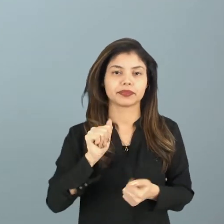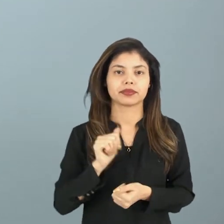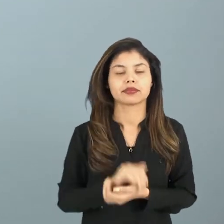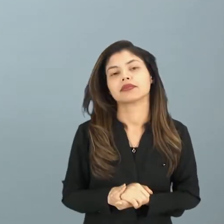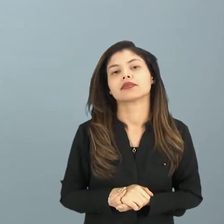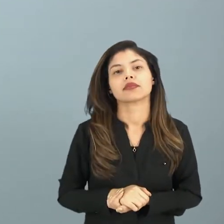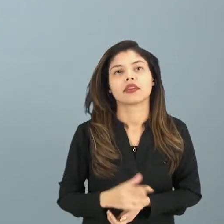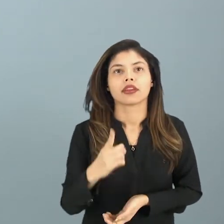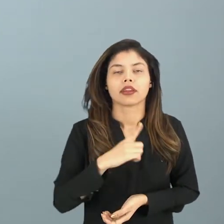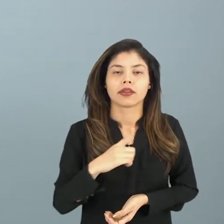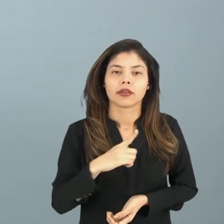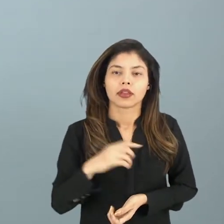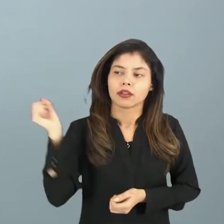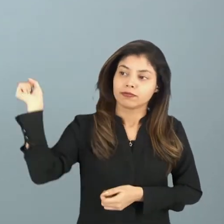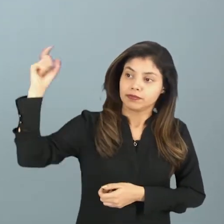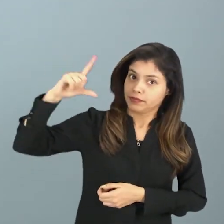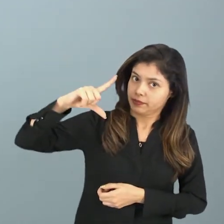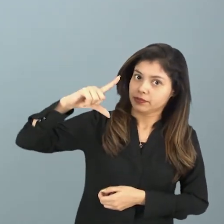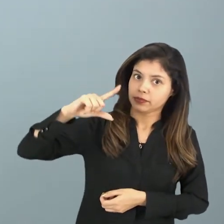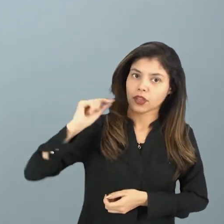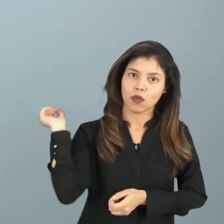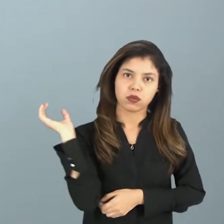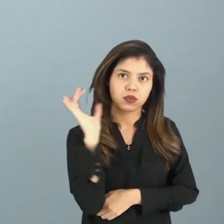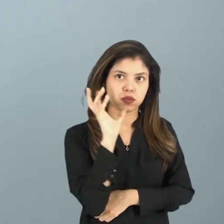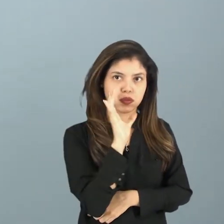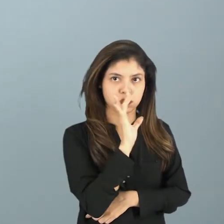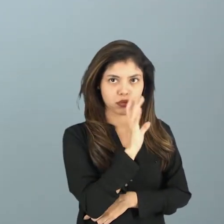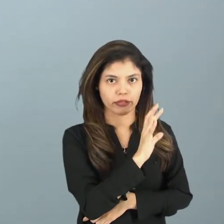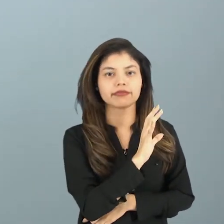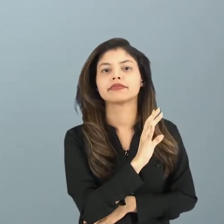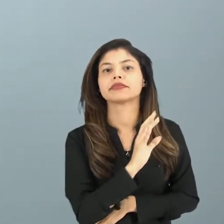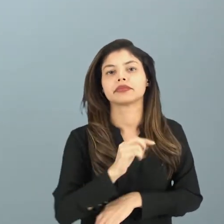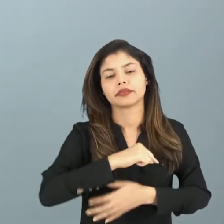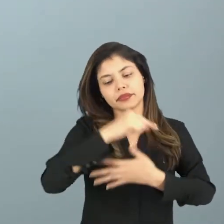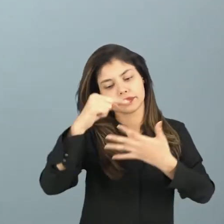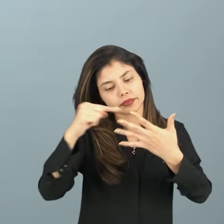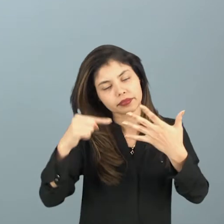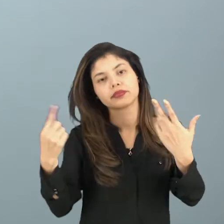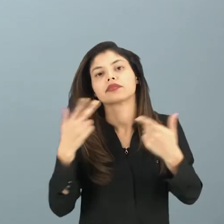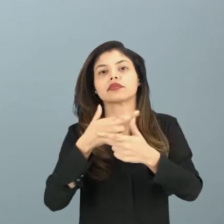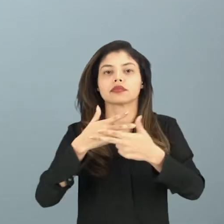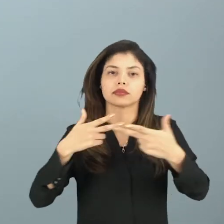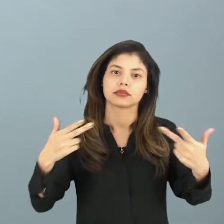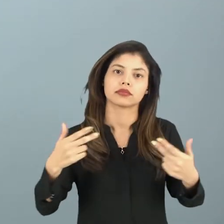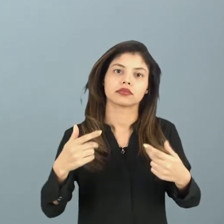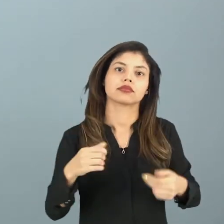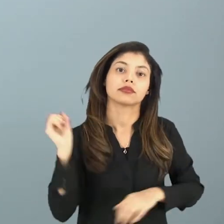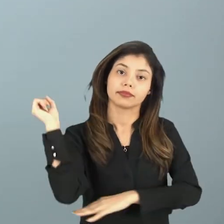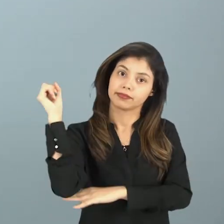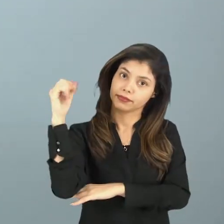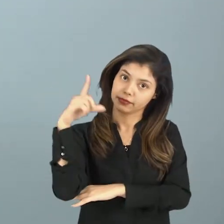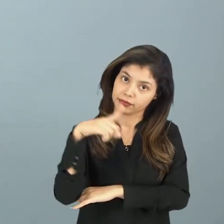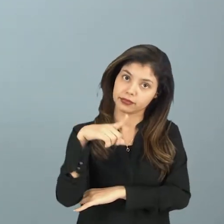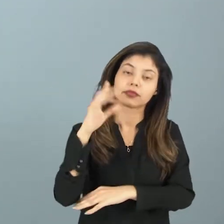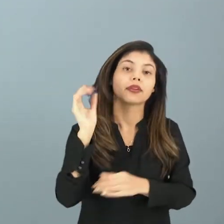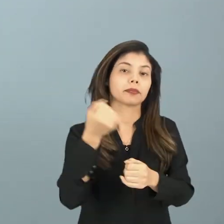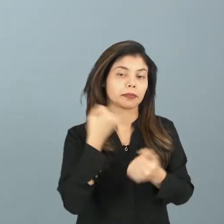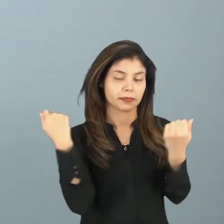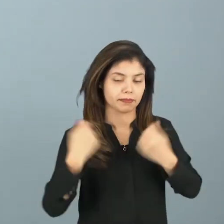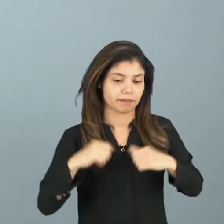ele que nos dá luz e calor. E vários objetos são iluminados pelo